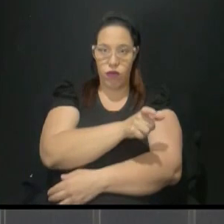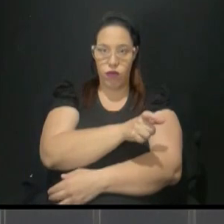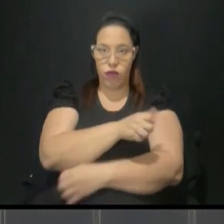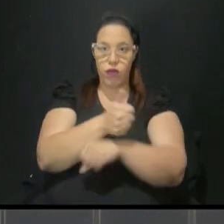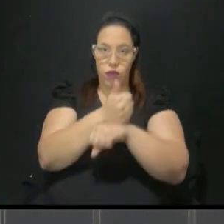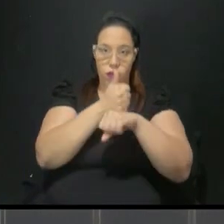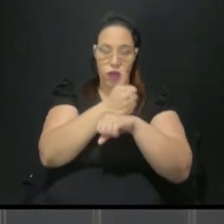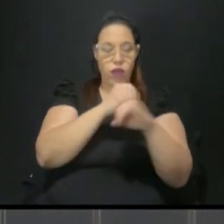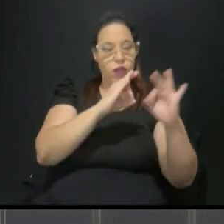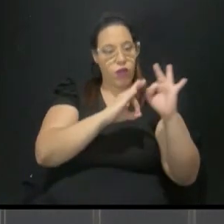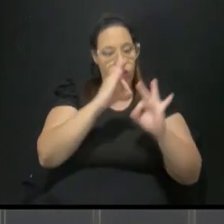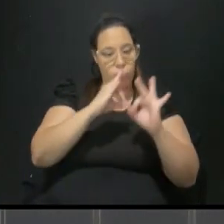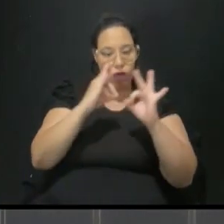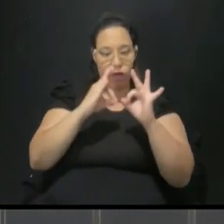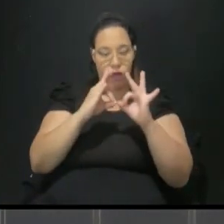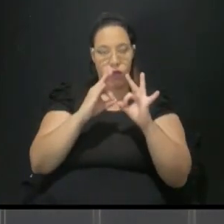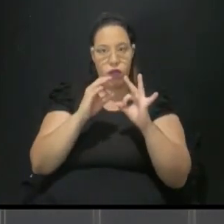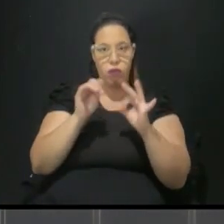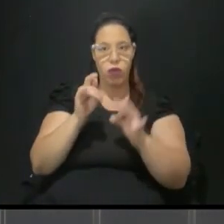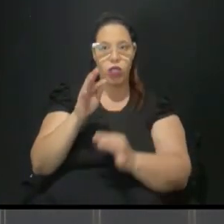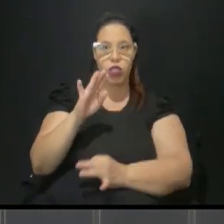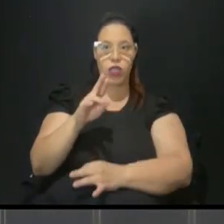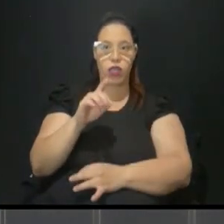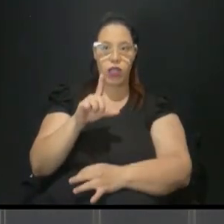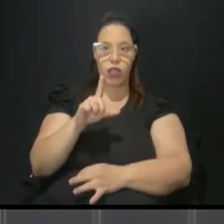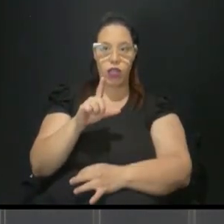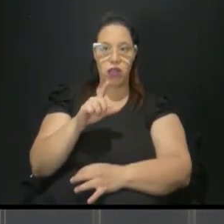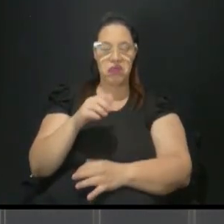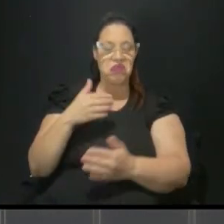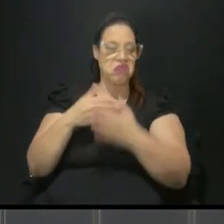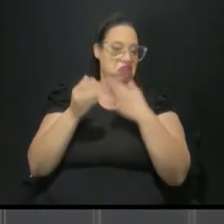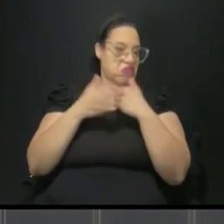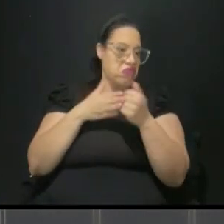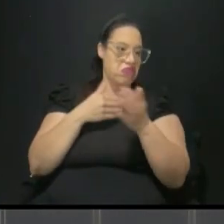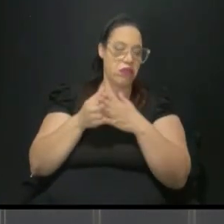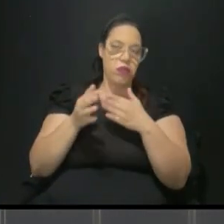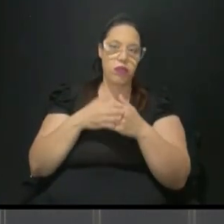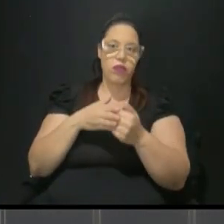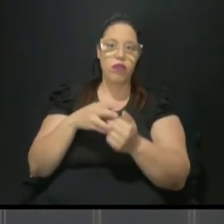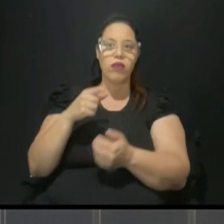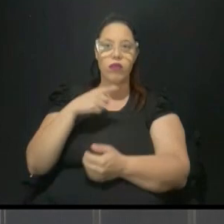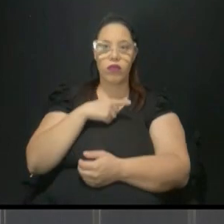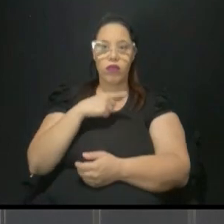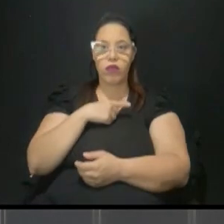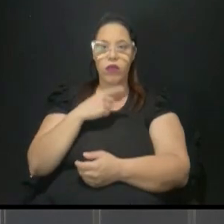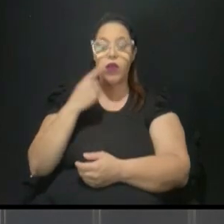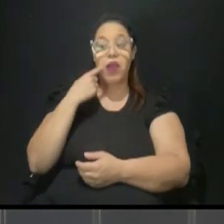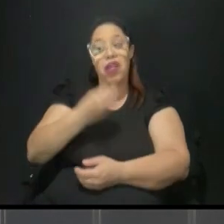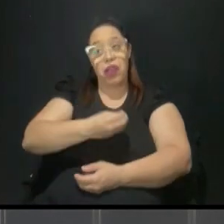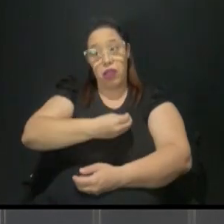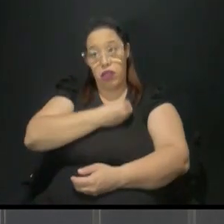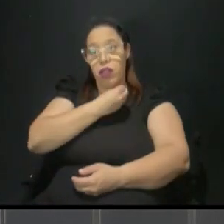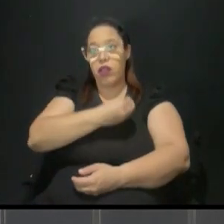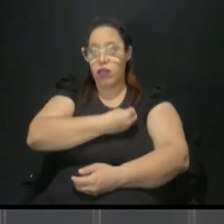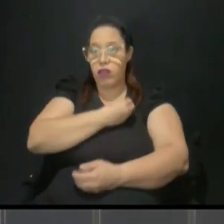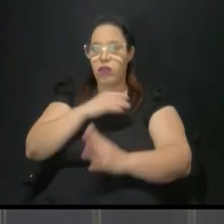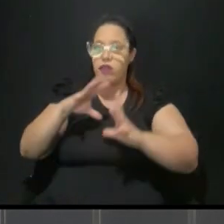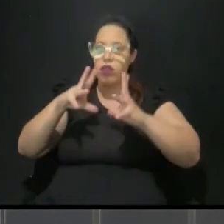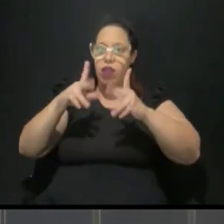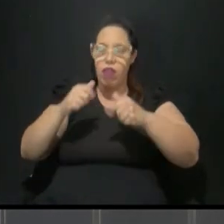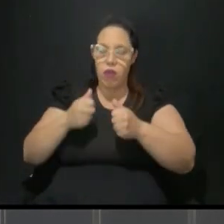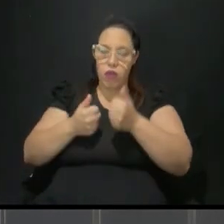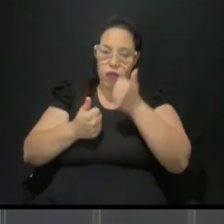o bacharelado, sim, independente disso, nós temos essas vivências em várias modalidades.